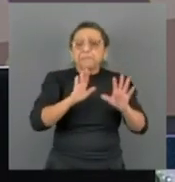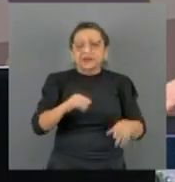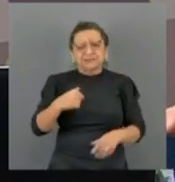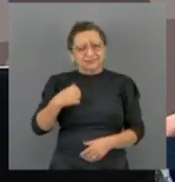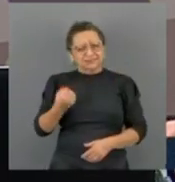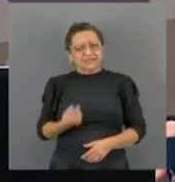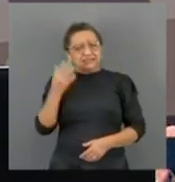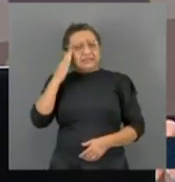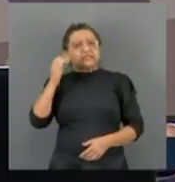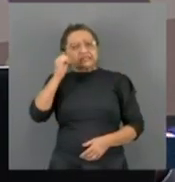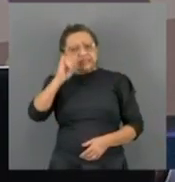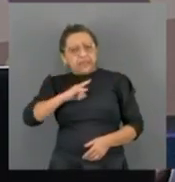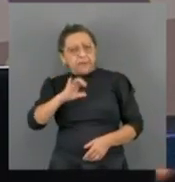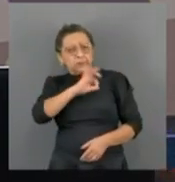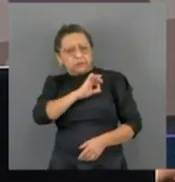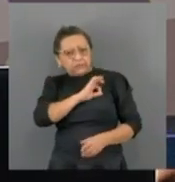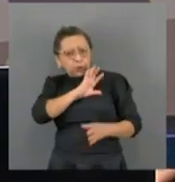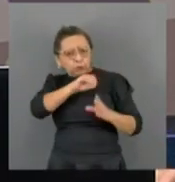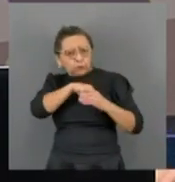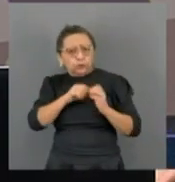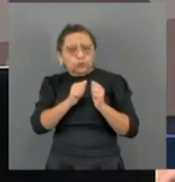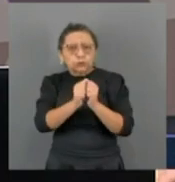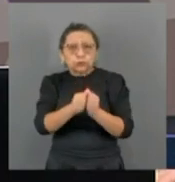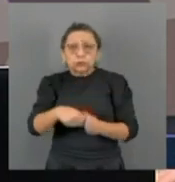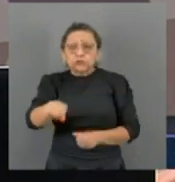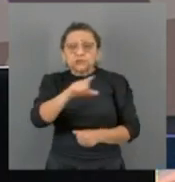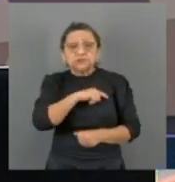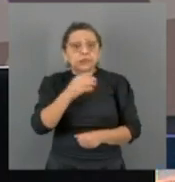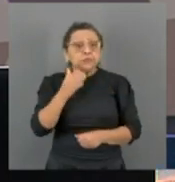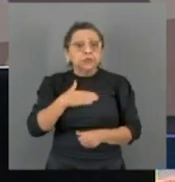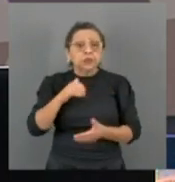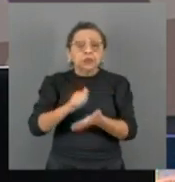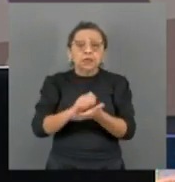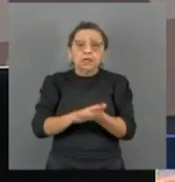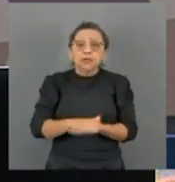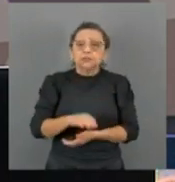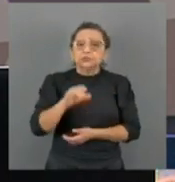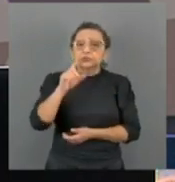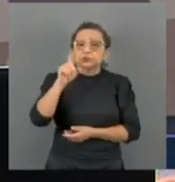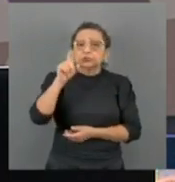se você vê a minha conta de X, disse